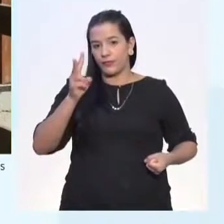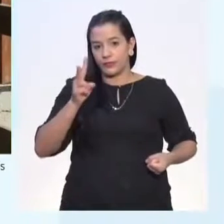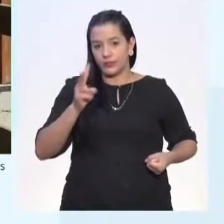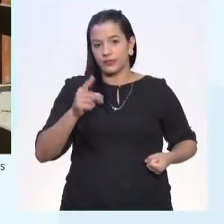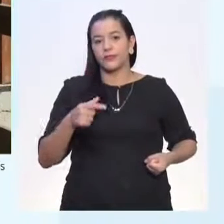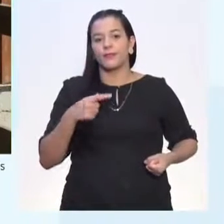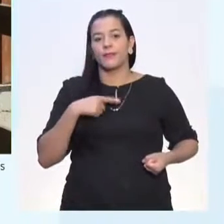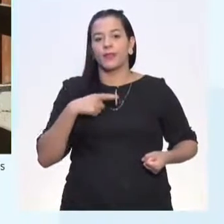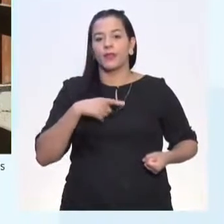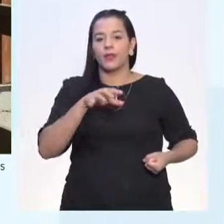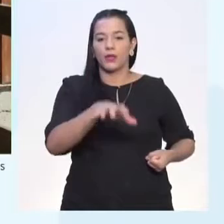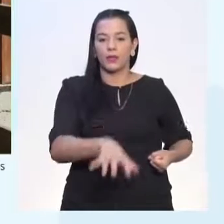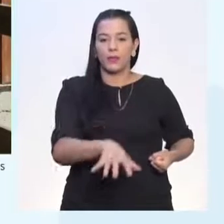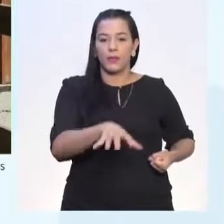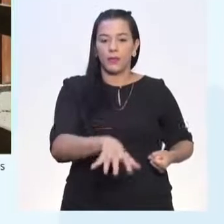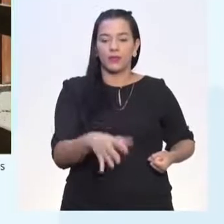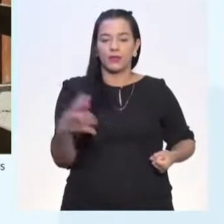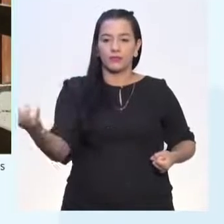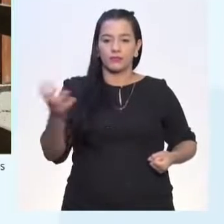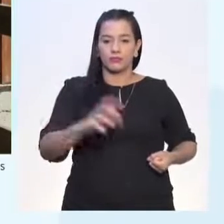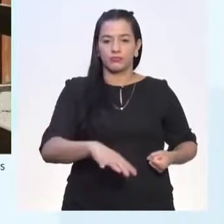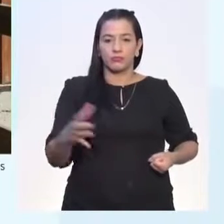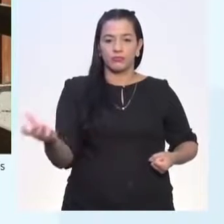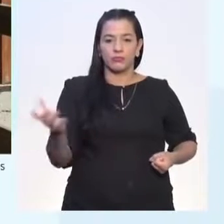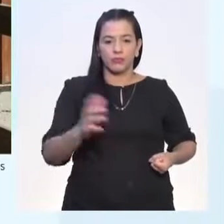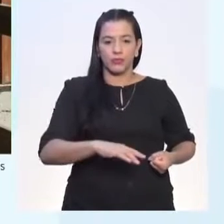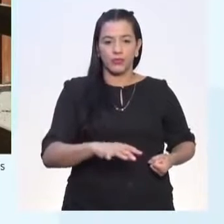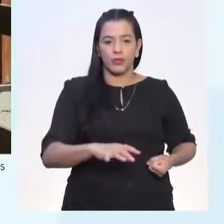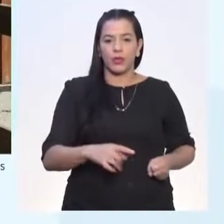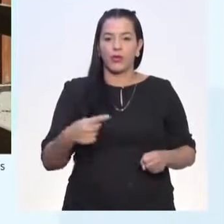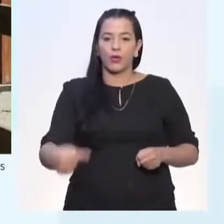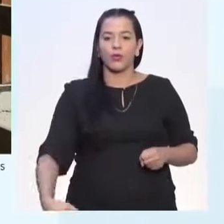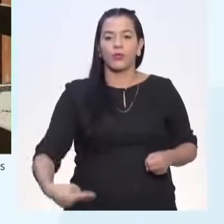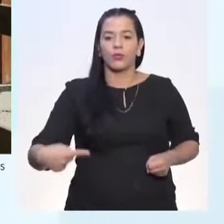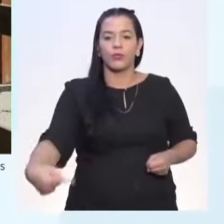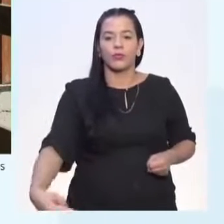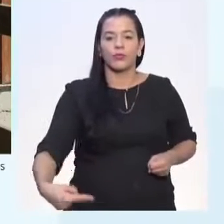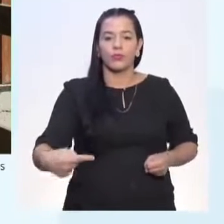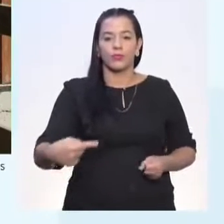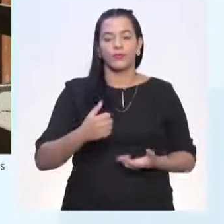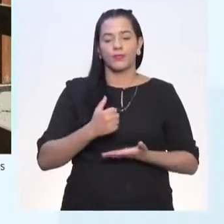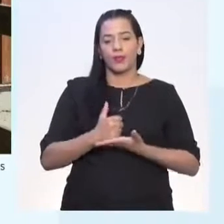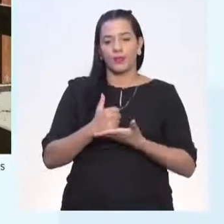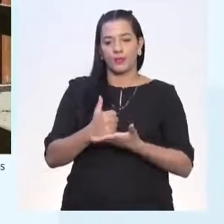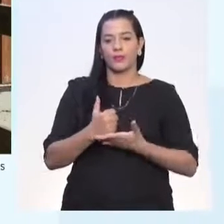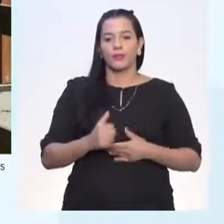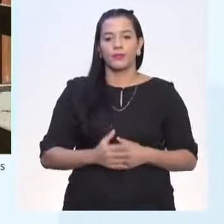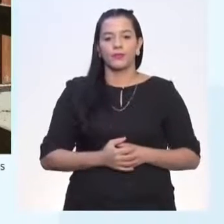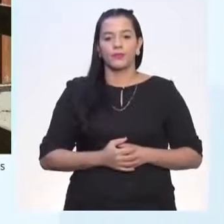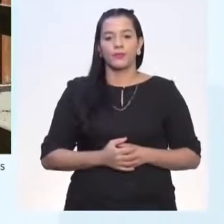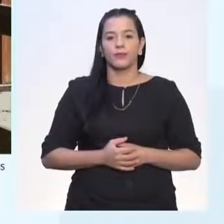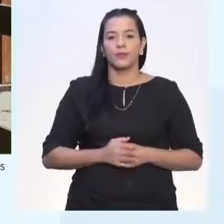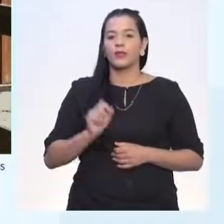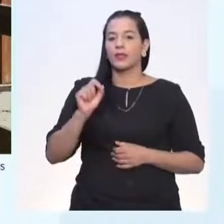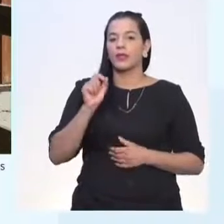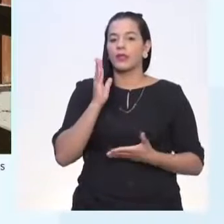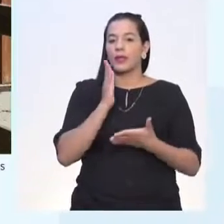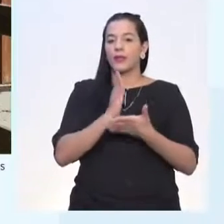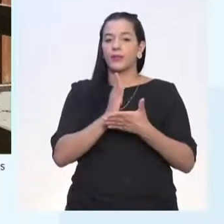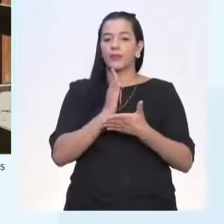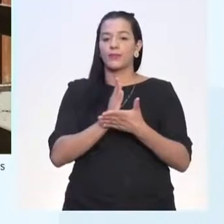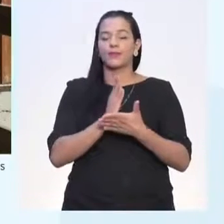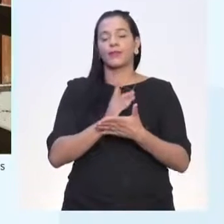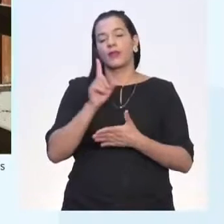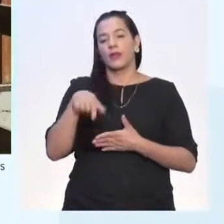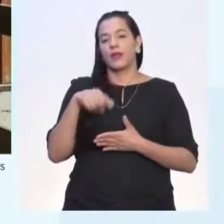onde você está colocando a carga. E, evidentemente, o apoio é a rodinha do carrinho. Mas aí quem está no meio? Quem está no meio é a